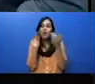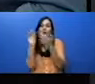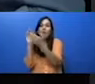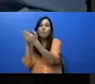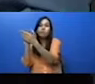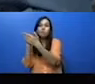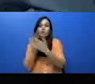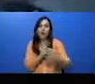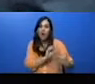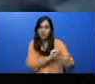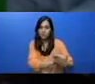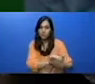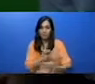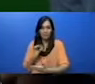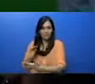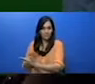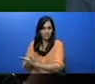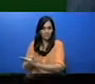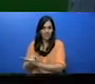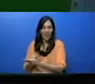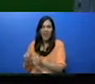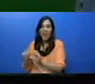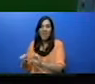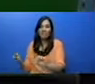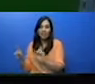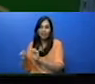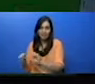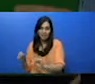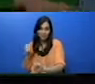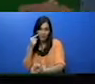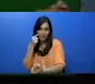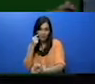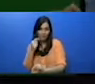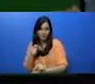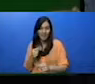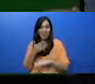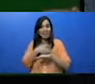ó. Ok? Tá? É a tarefinha.